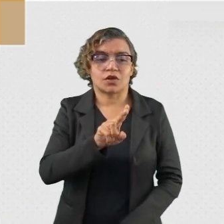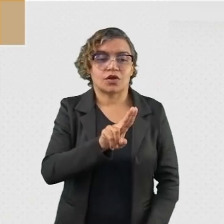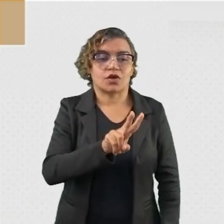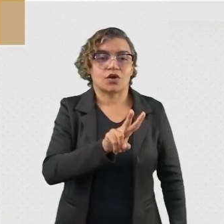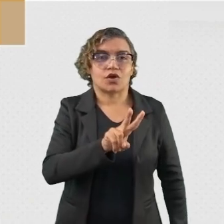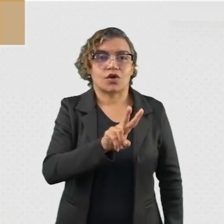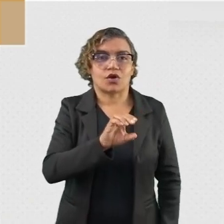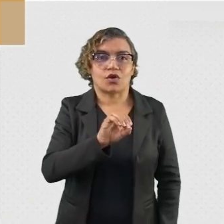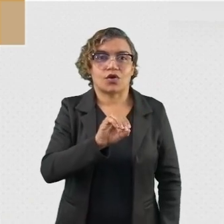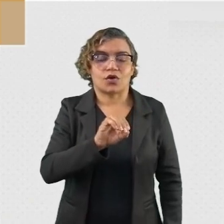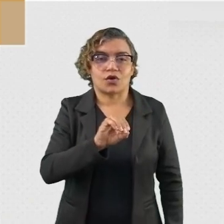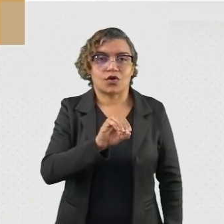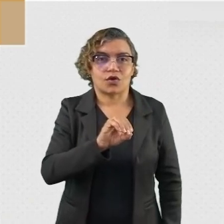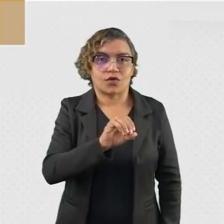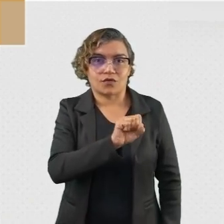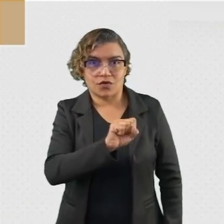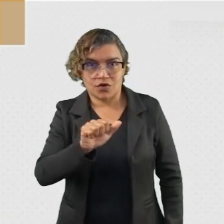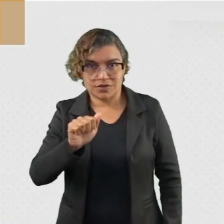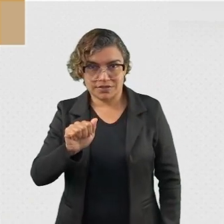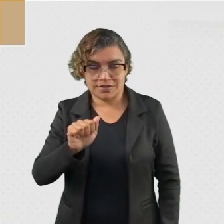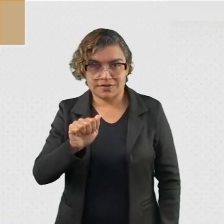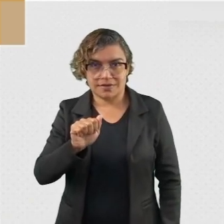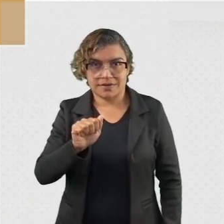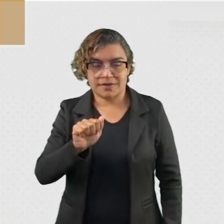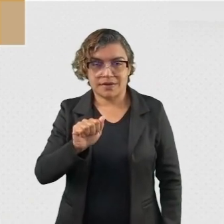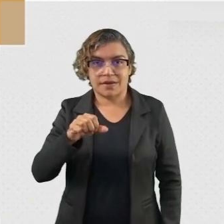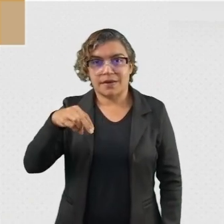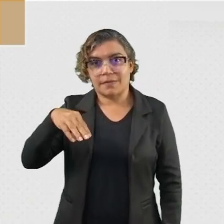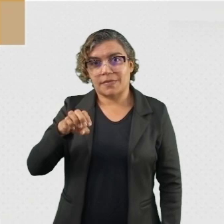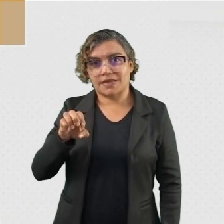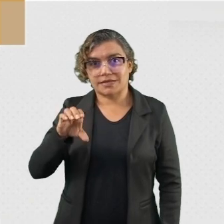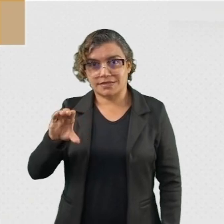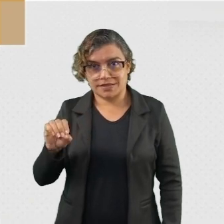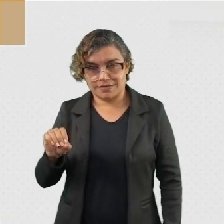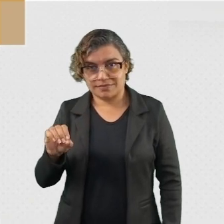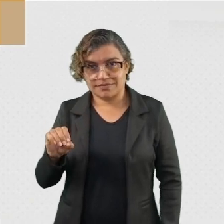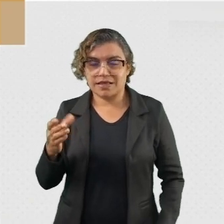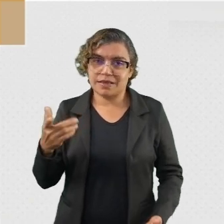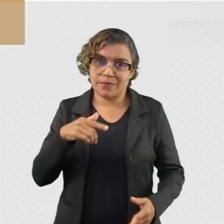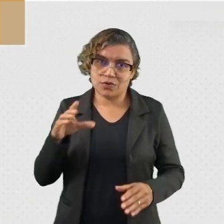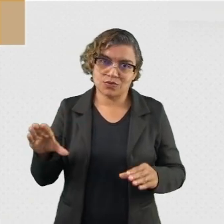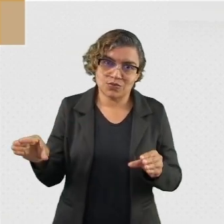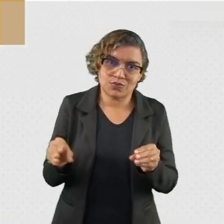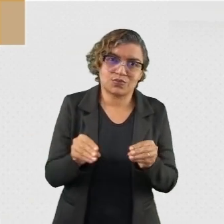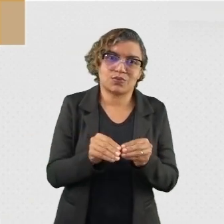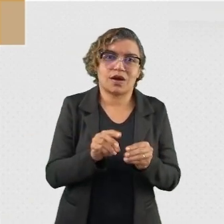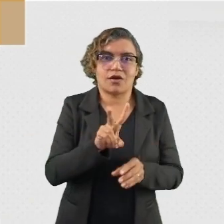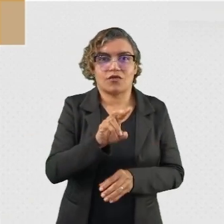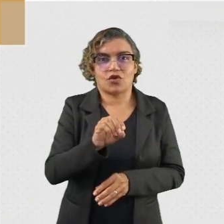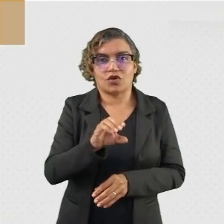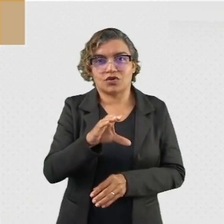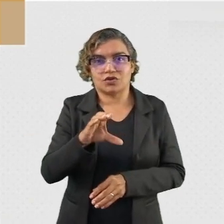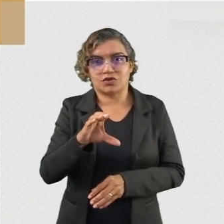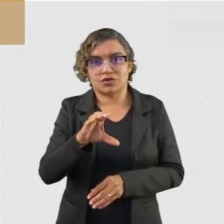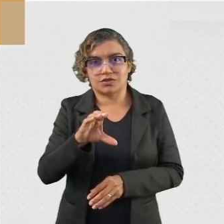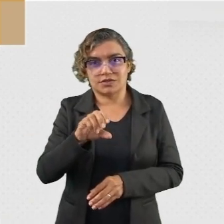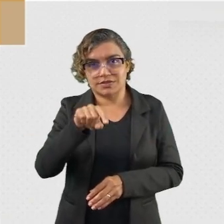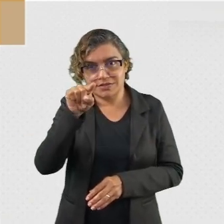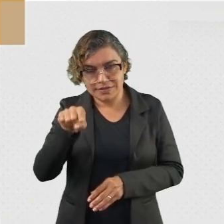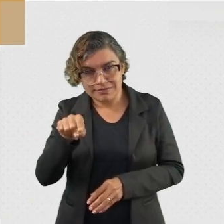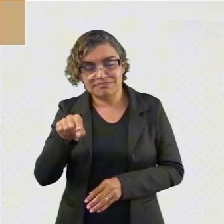vossa mercê, que depois virou vós mercê, como uma forma de você ter uma mudança